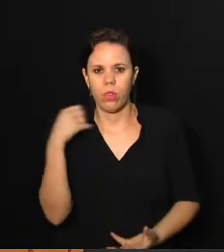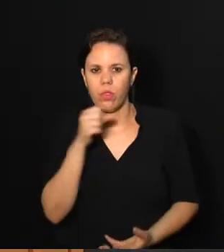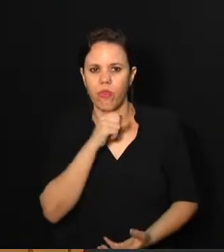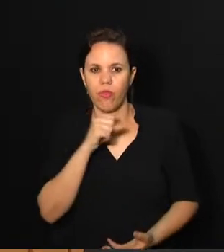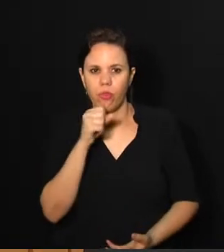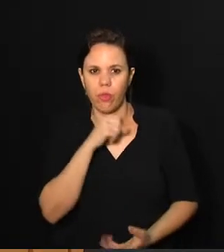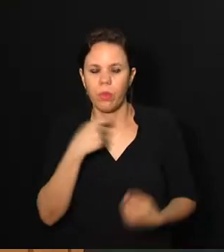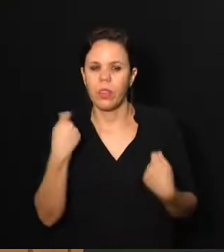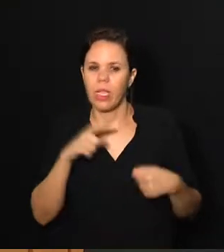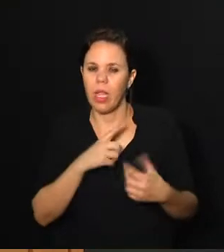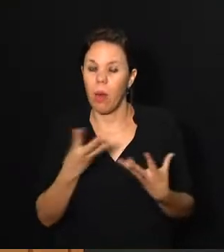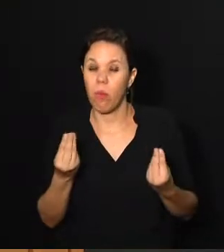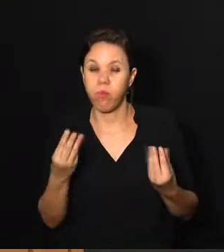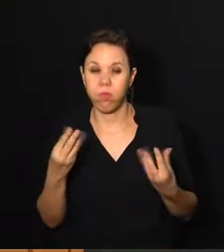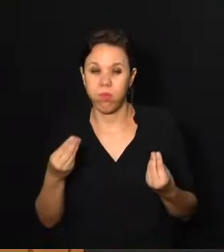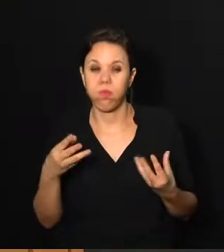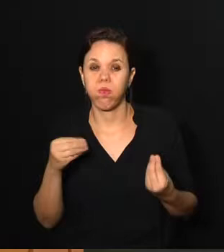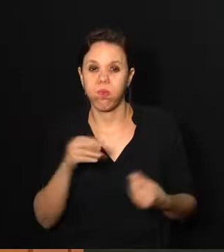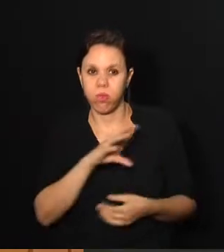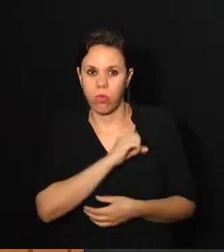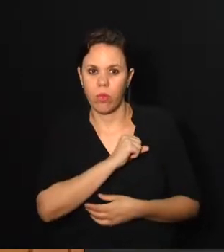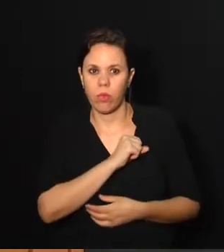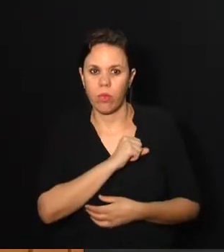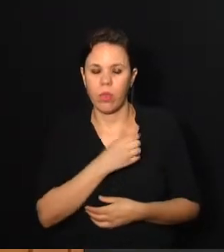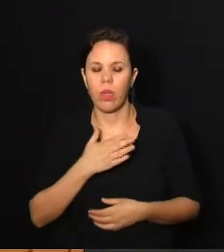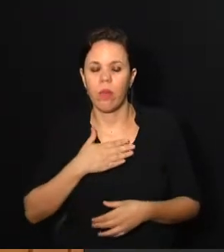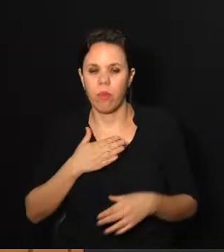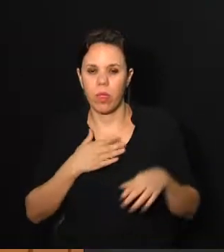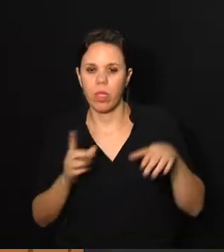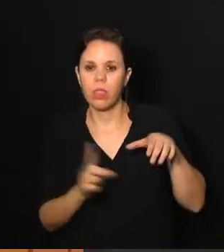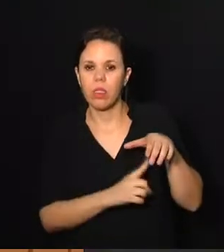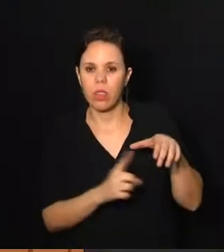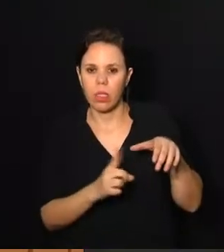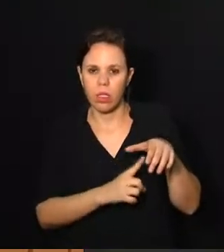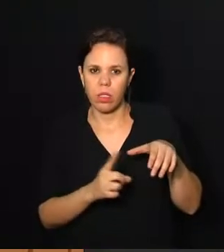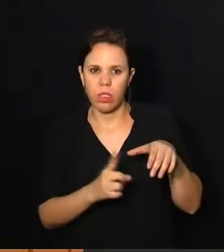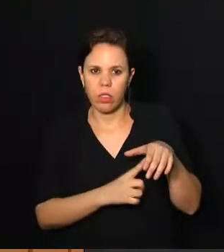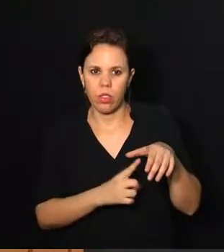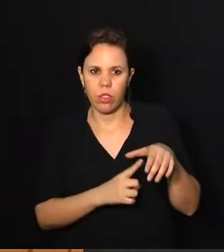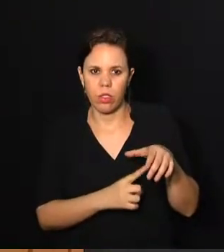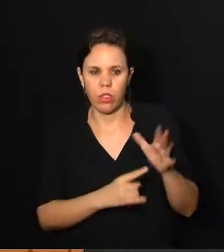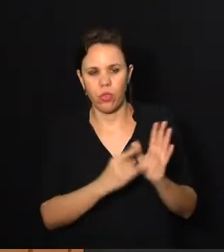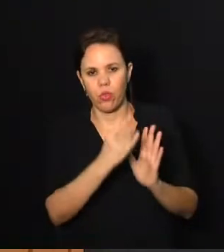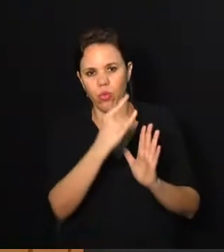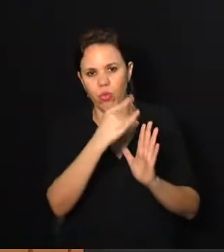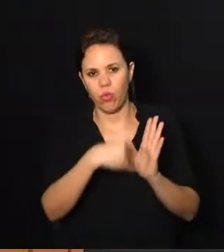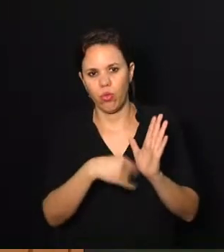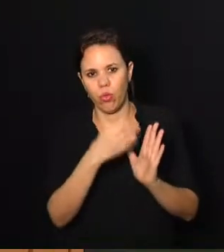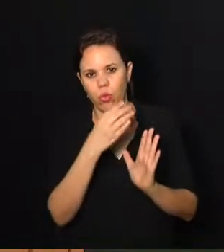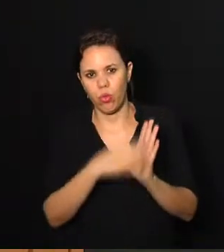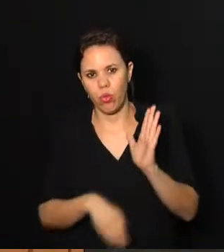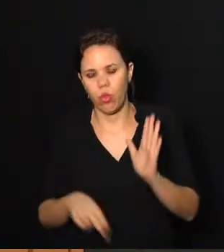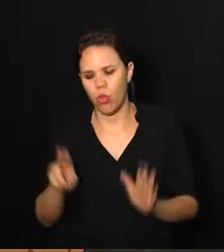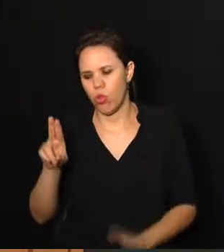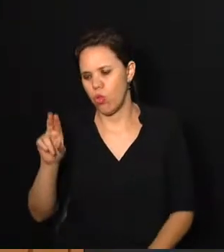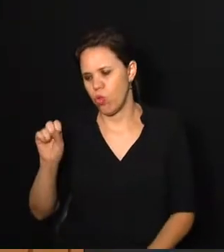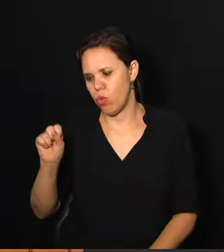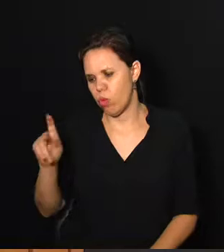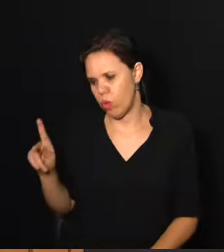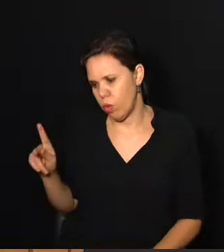Muito amor. Na minha clínica, chega um currículo belo, belíssimo, USP,